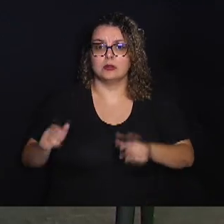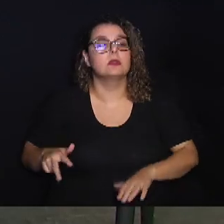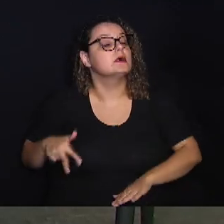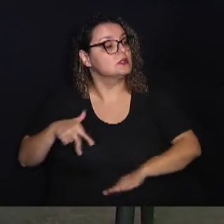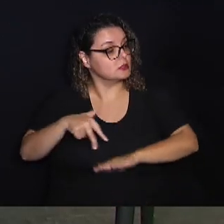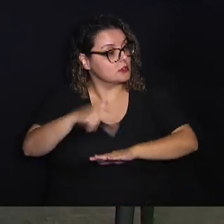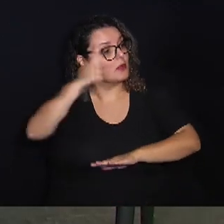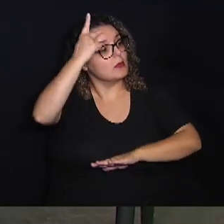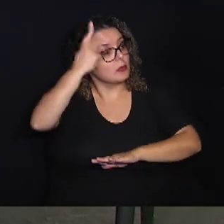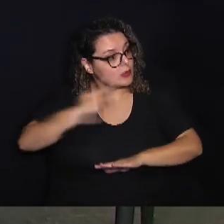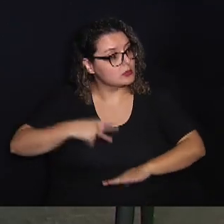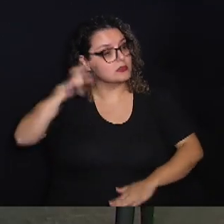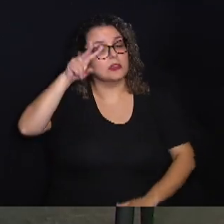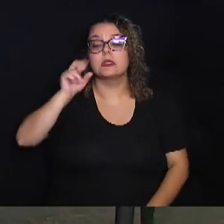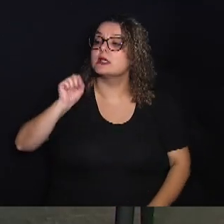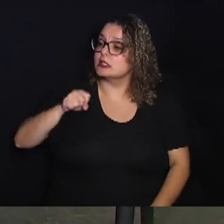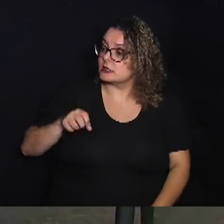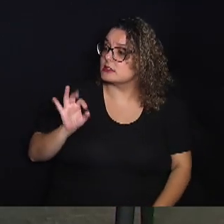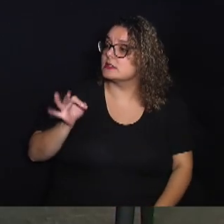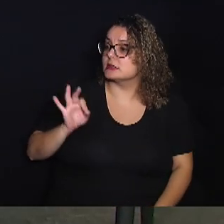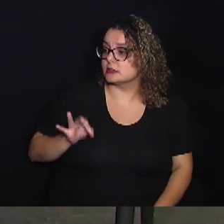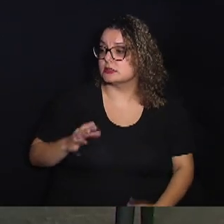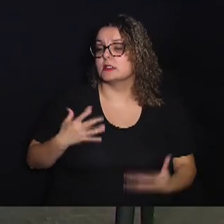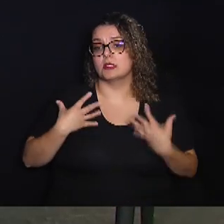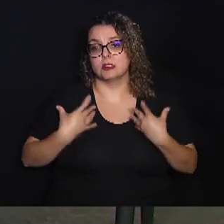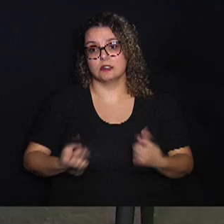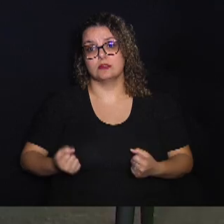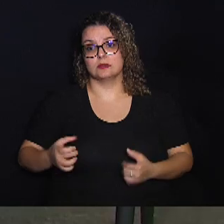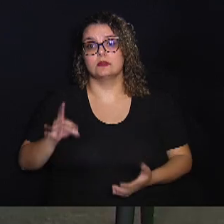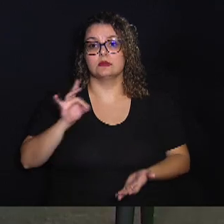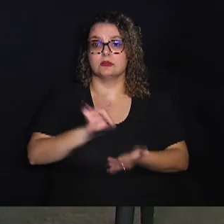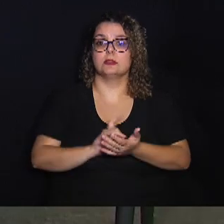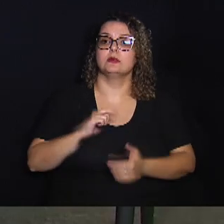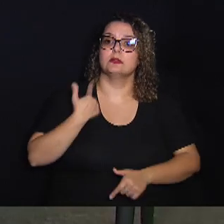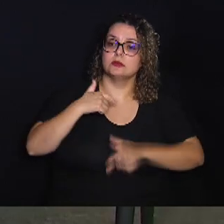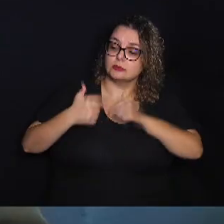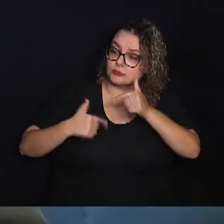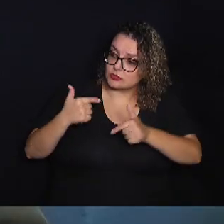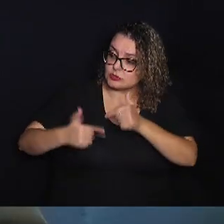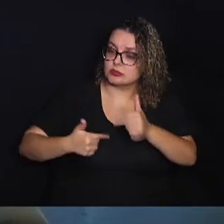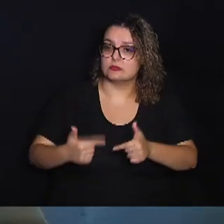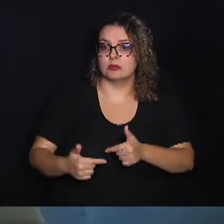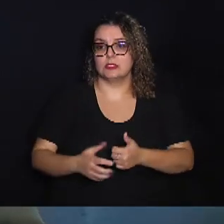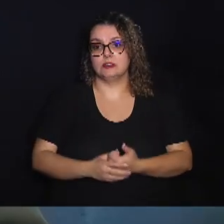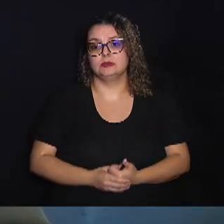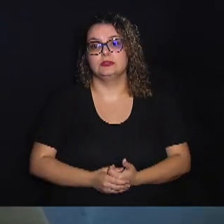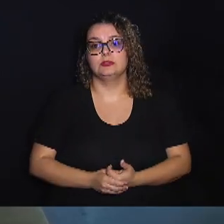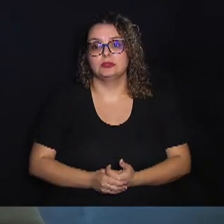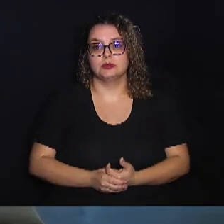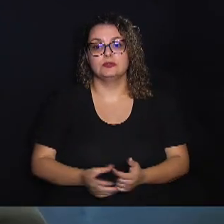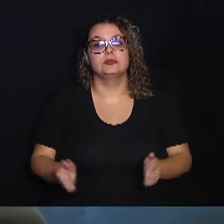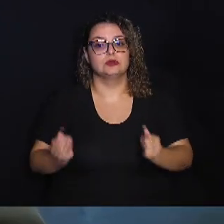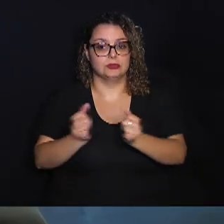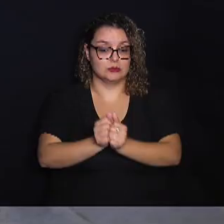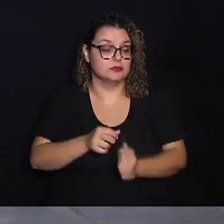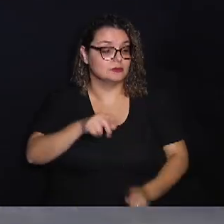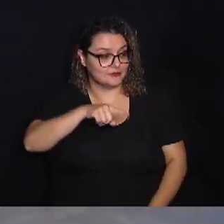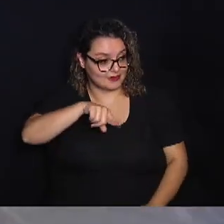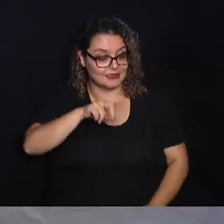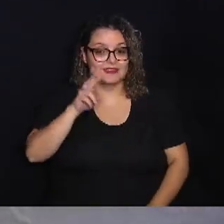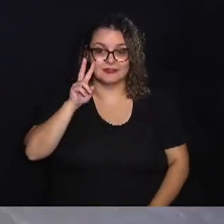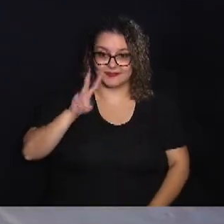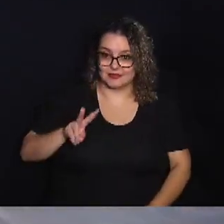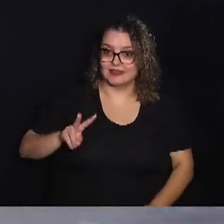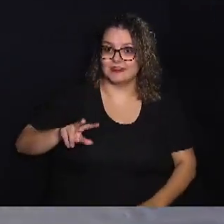Protagonistas, né? Isso, que eles assumam essa realidade. Então, esse é nosso trabalho, de estar aqui para estar junto. Vocês viram, né, o ensaio